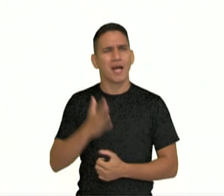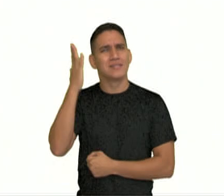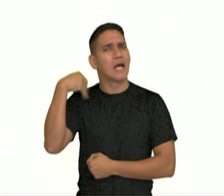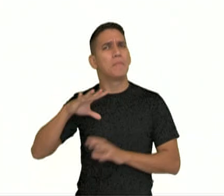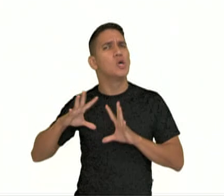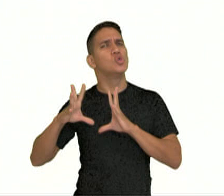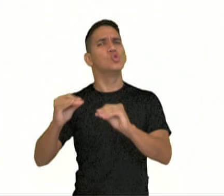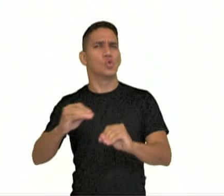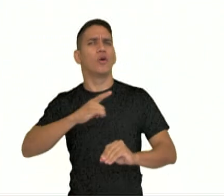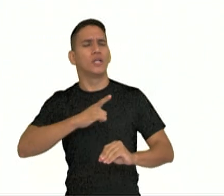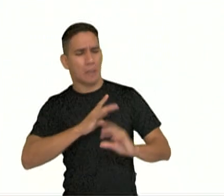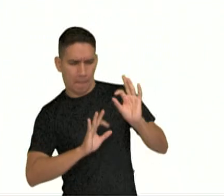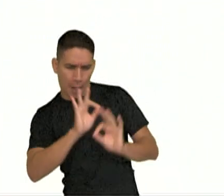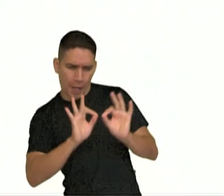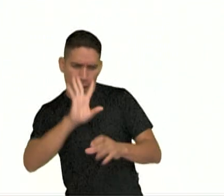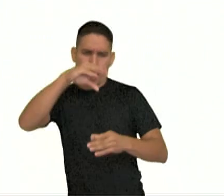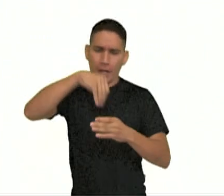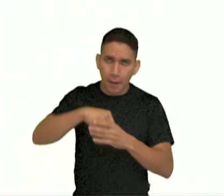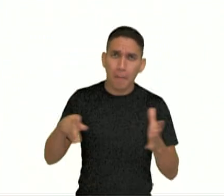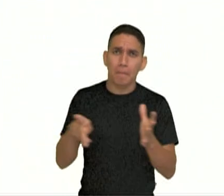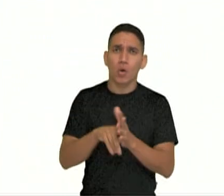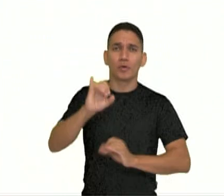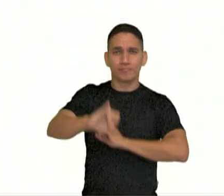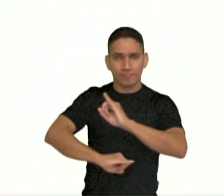os programas de áudio online.